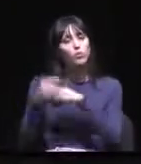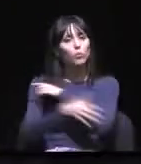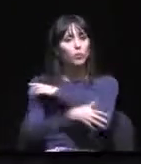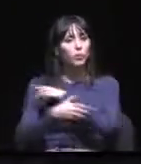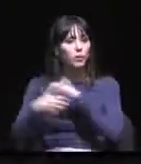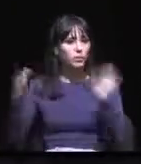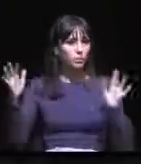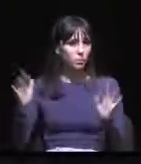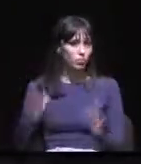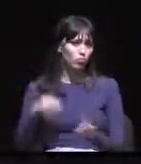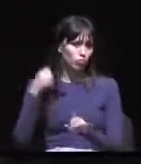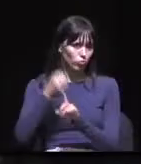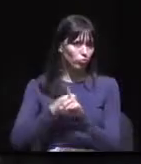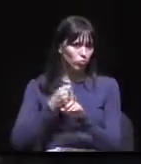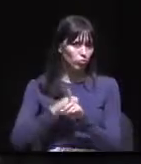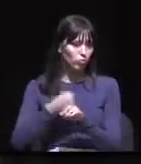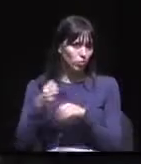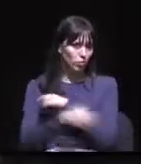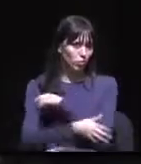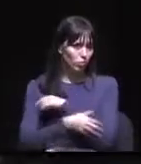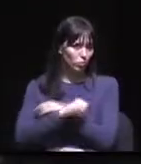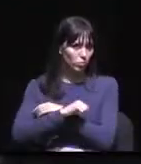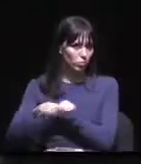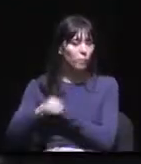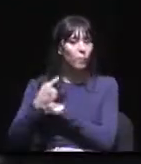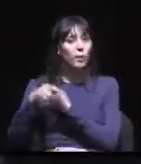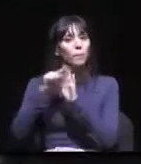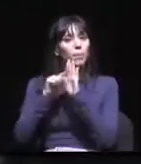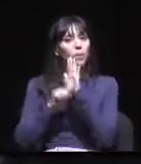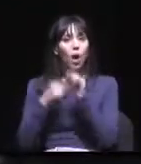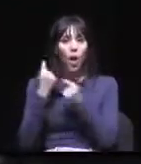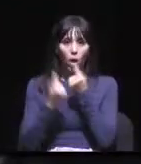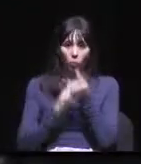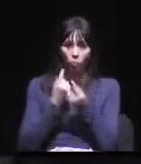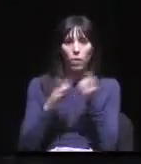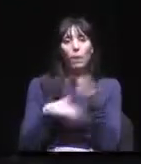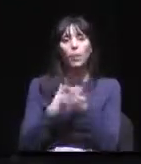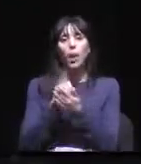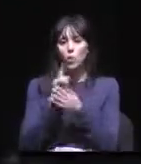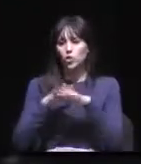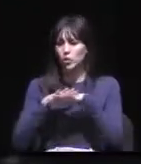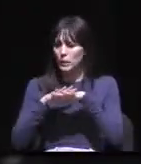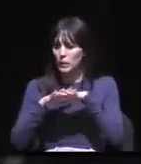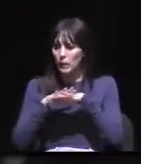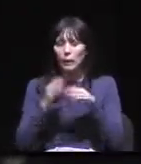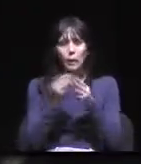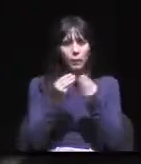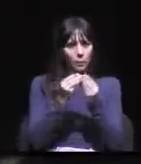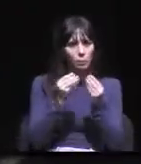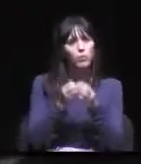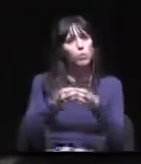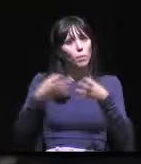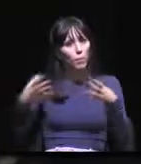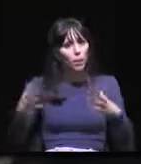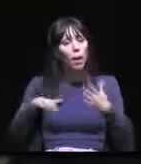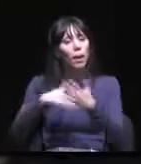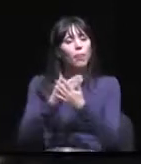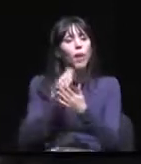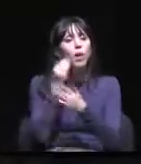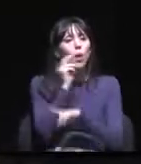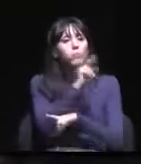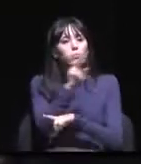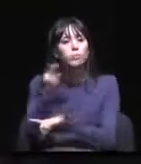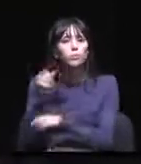Pobreza, onde constam algumas medidas, o alargamento da rede de equipamentos, qualificação e aposta nos serviços